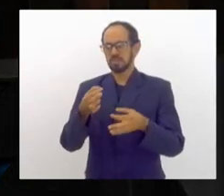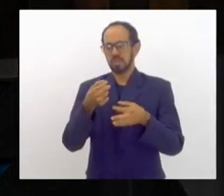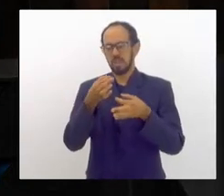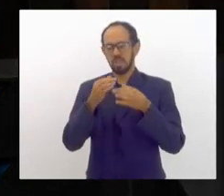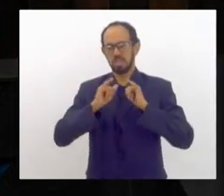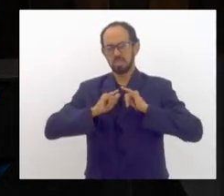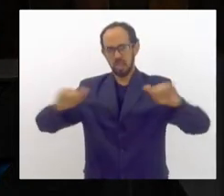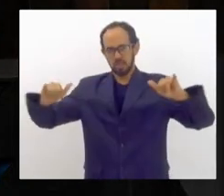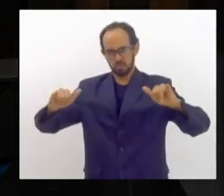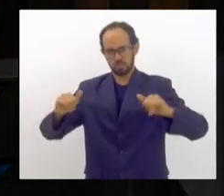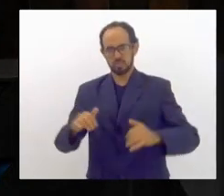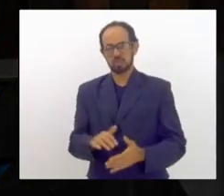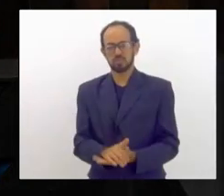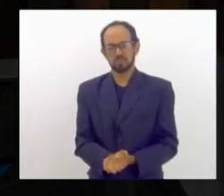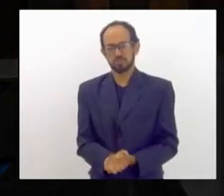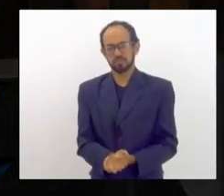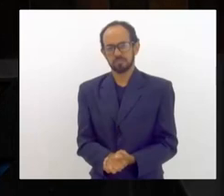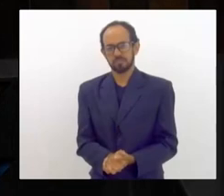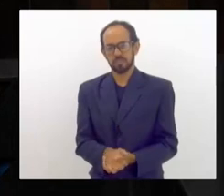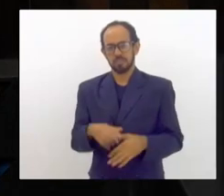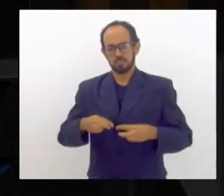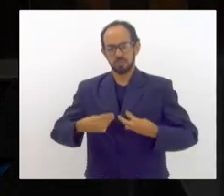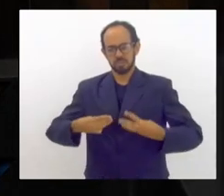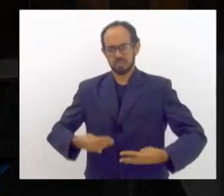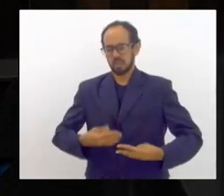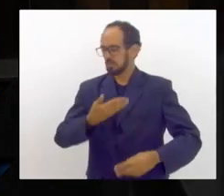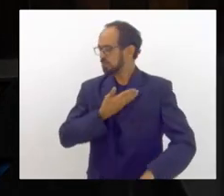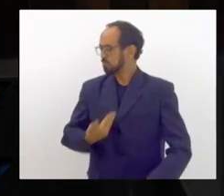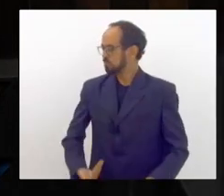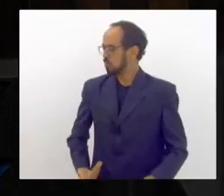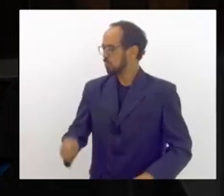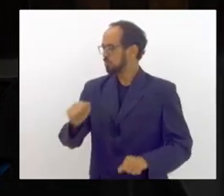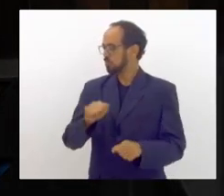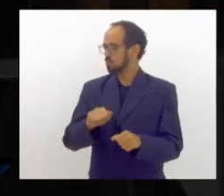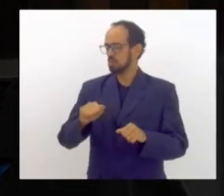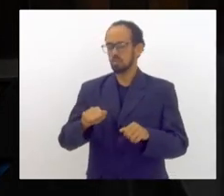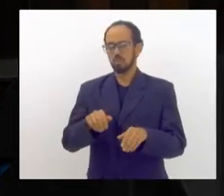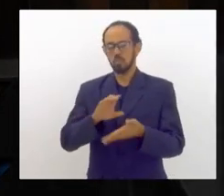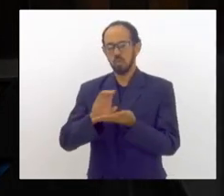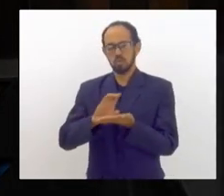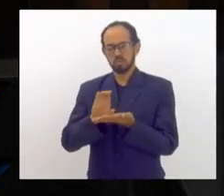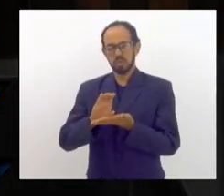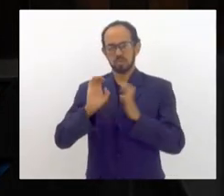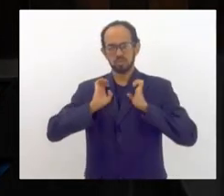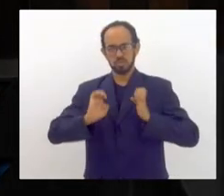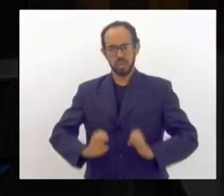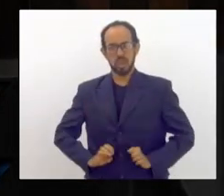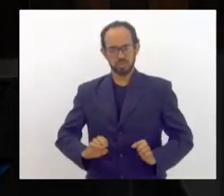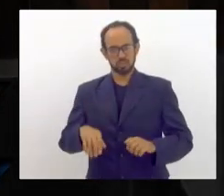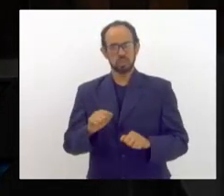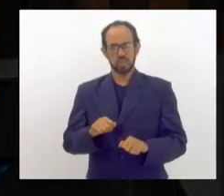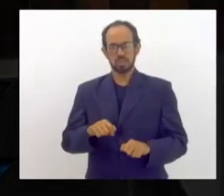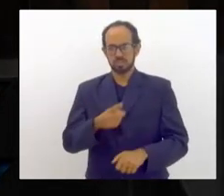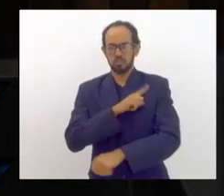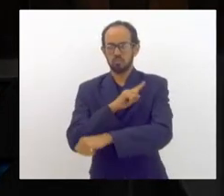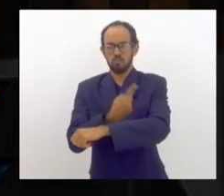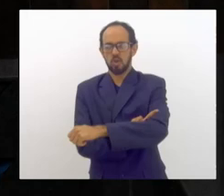apócrifa, para Ministério Público, para Conselho de Ética dessa casa. Aí são muito